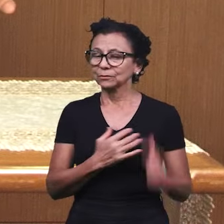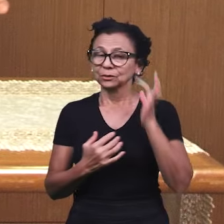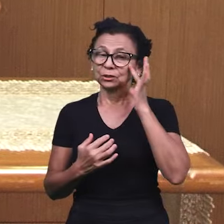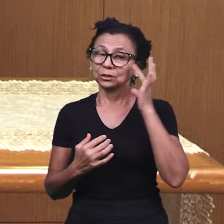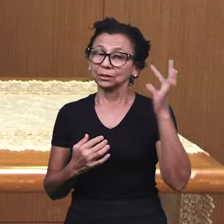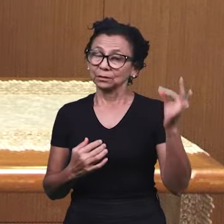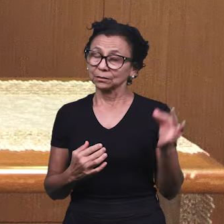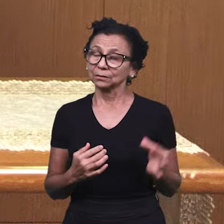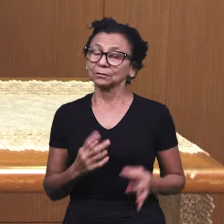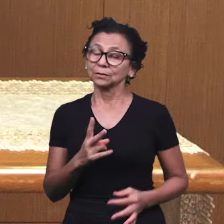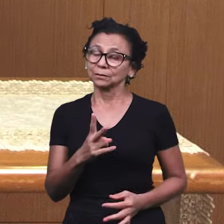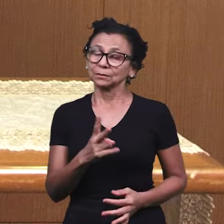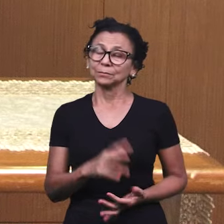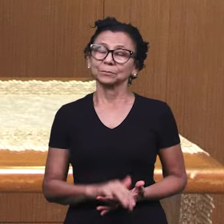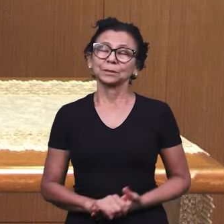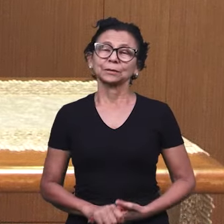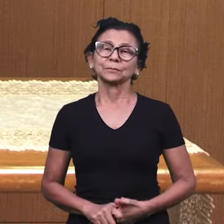guardada.